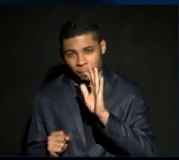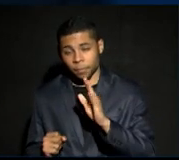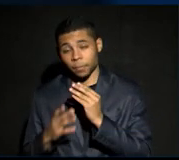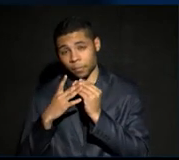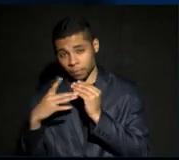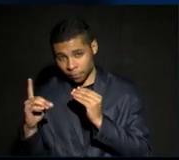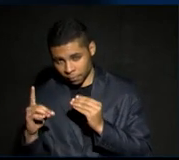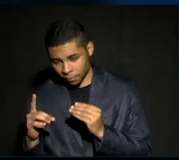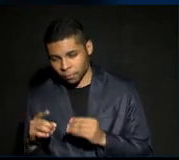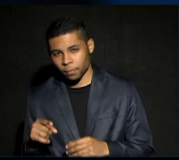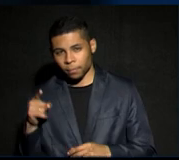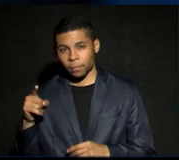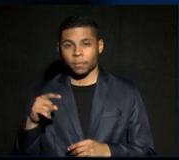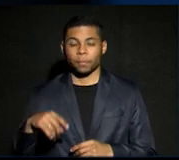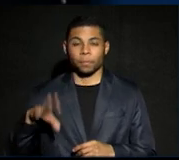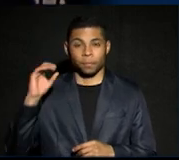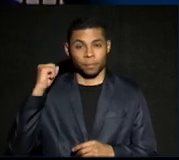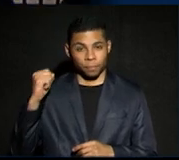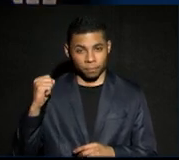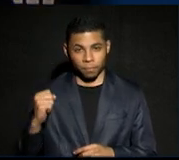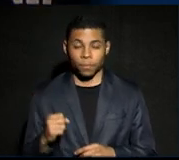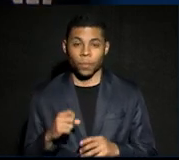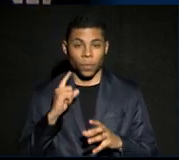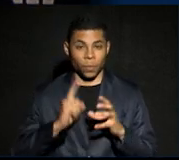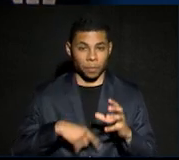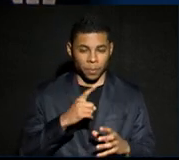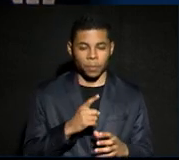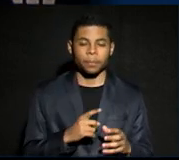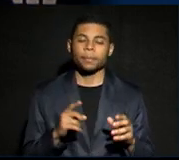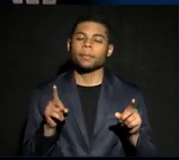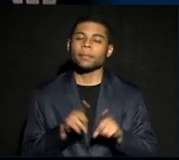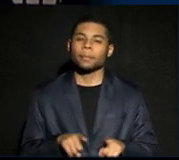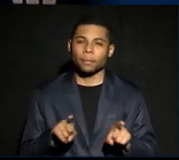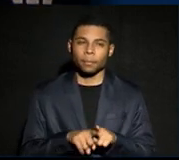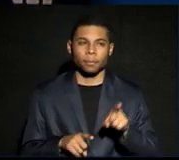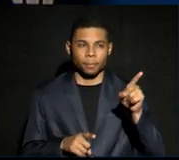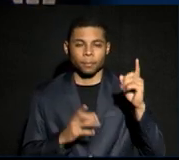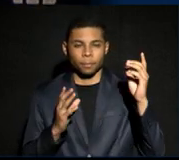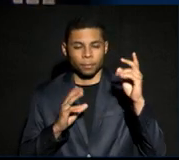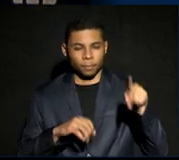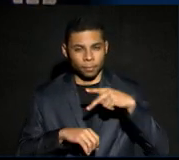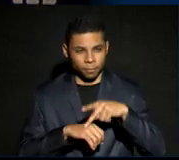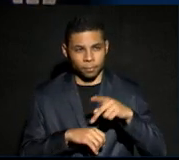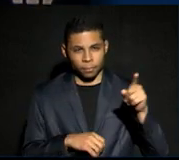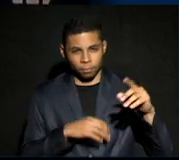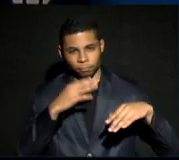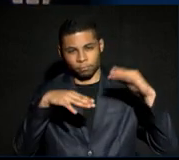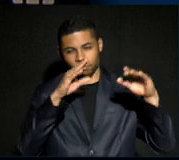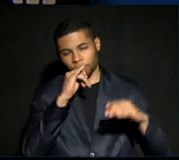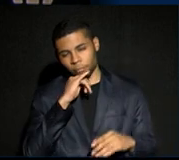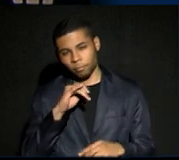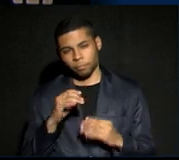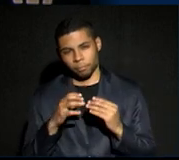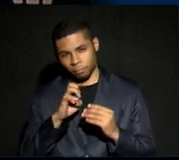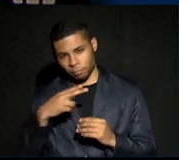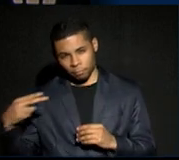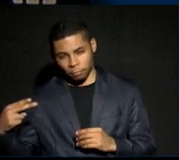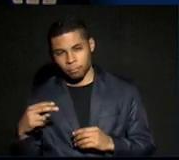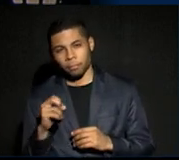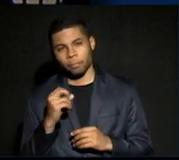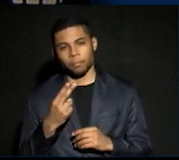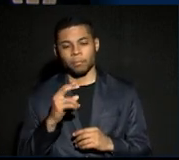o dólar, no fundo, ele fica mais forte, o dólar global, em relação aos países desenvolvidos, em relação ao euro, em relação ao